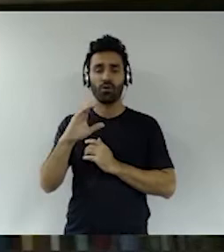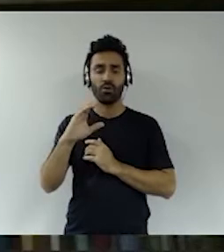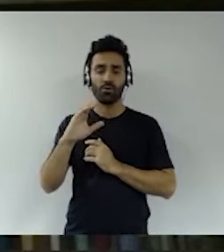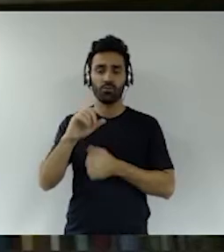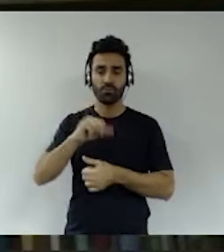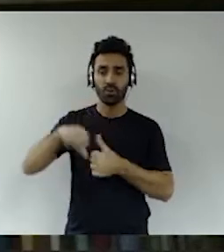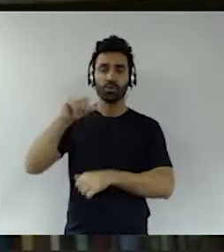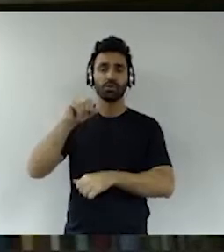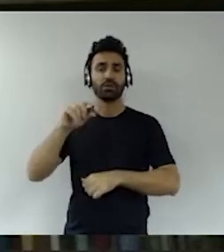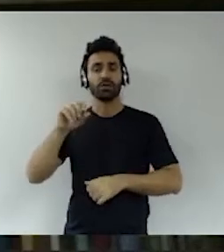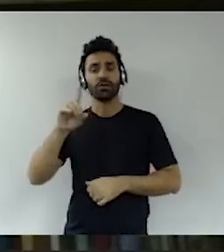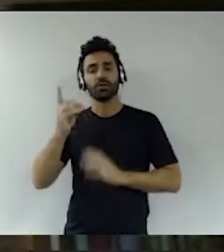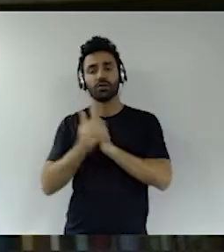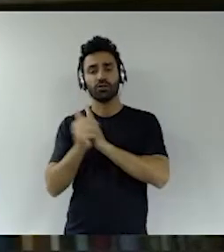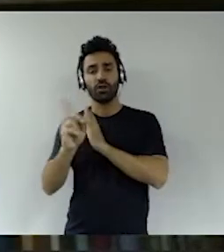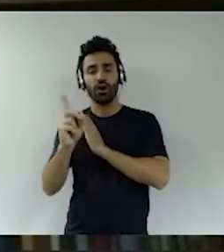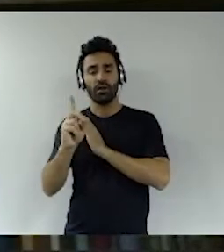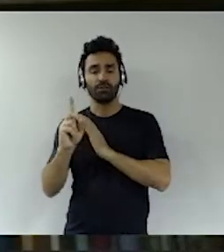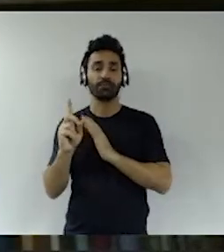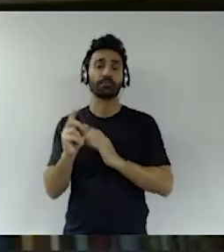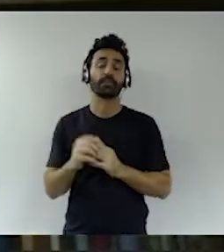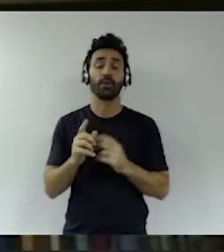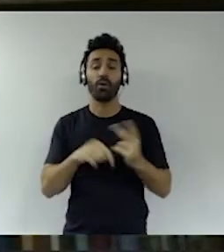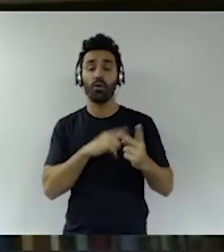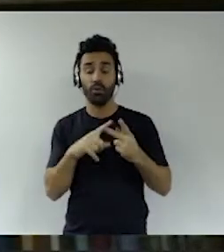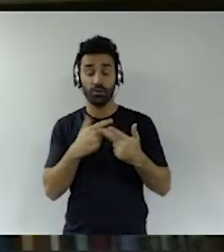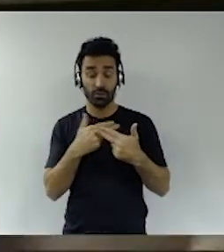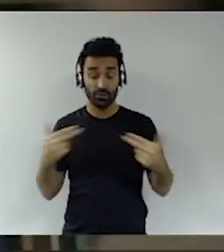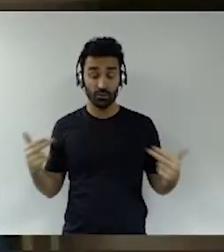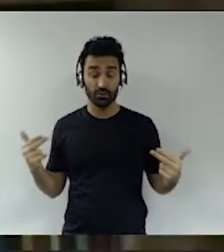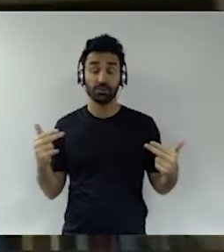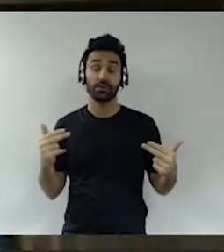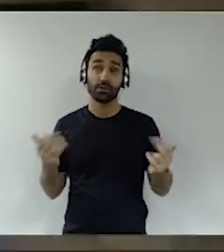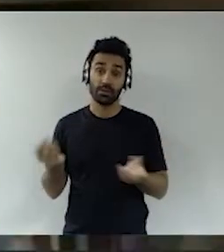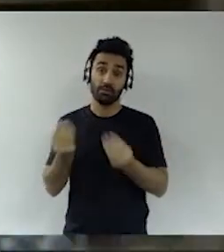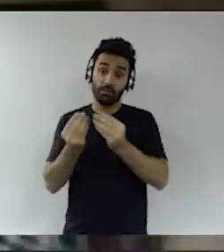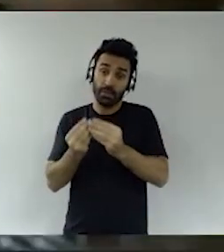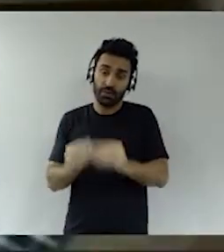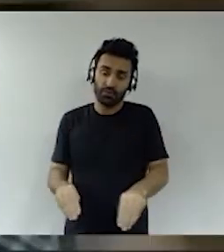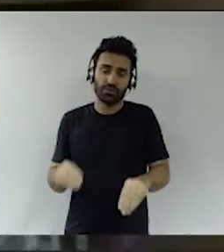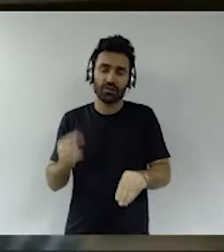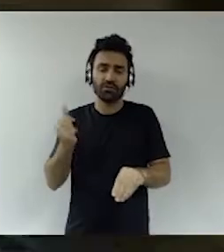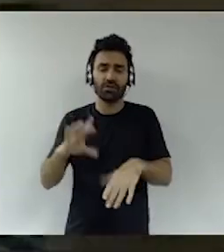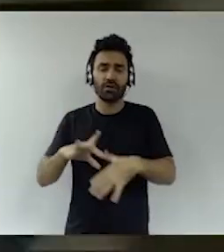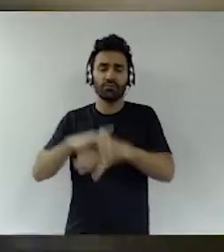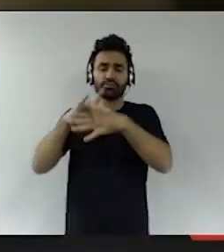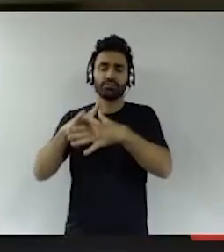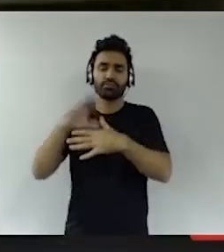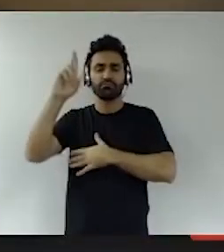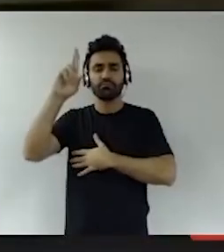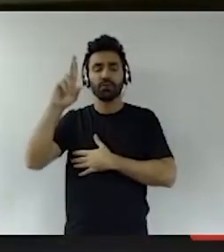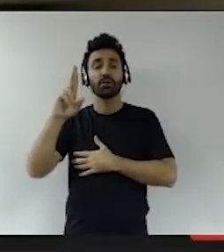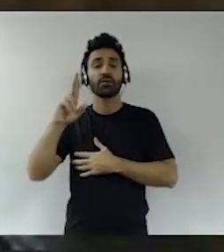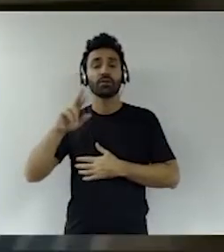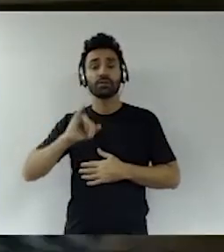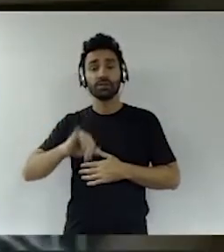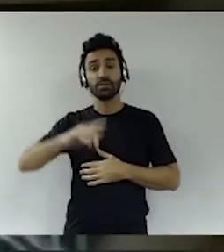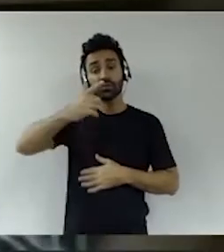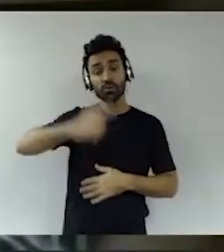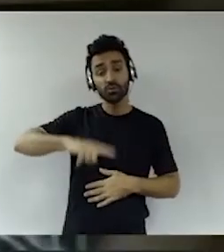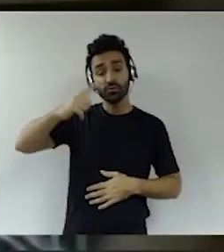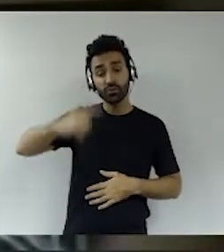situação já um pouco, que também compromete a soberania monetária, é aquela situação do país que incorre em